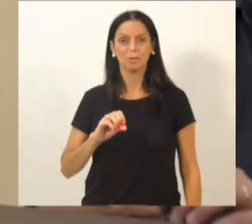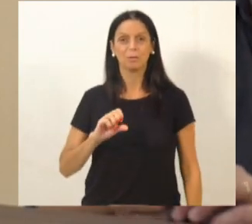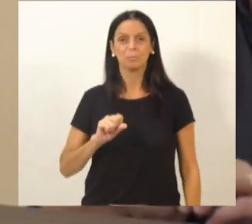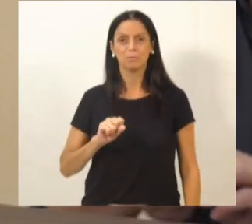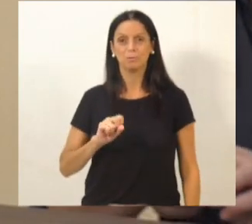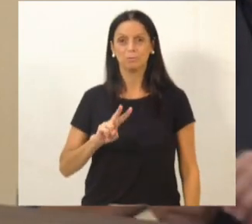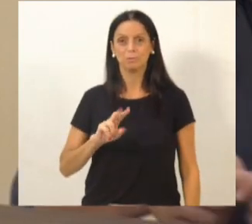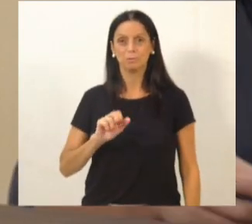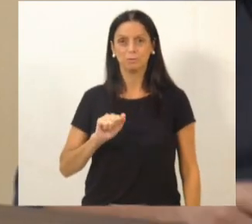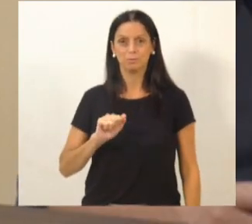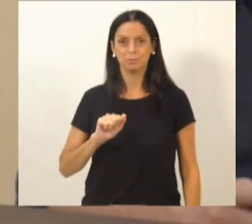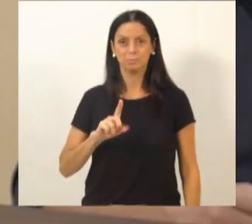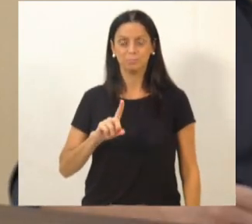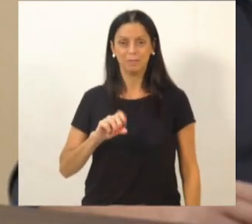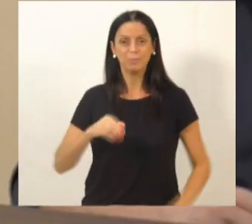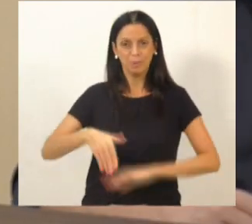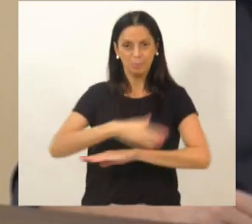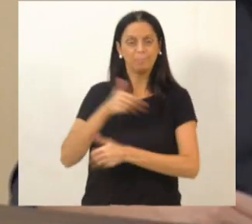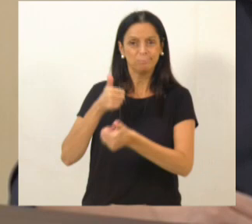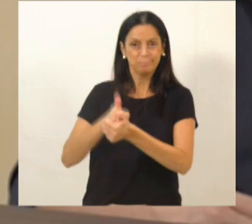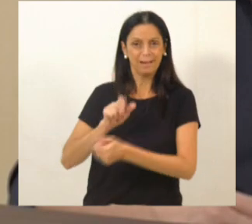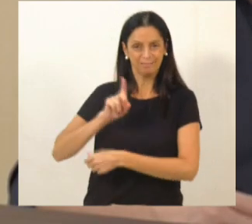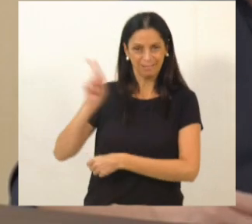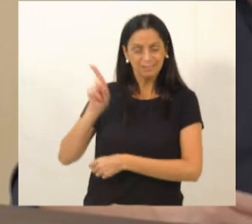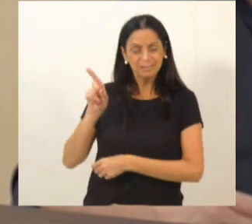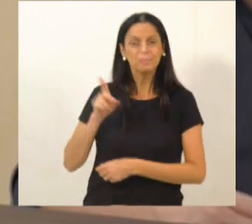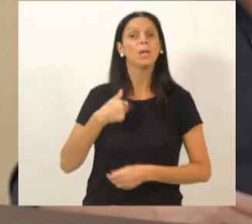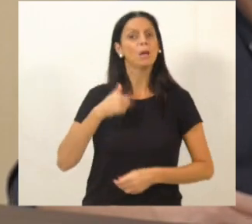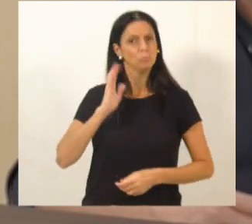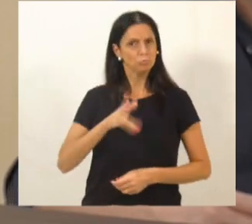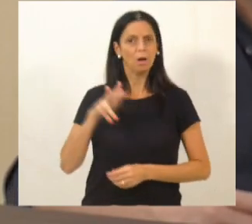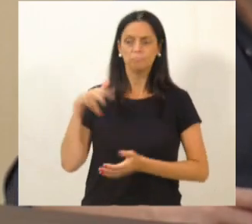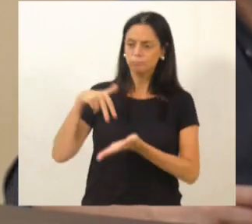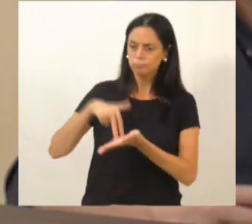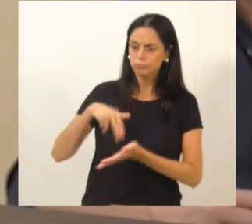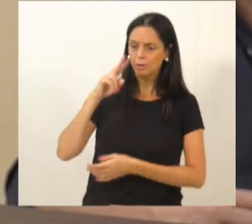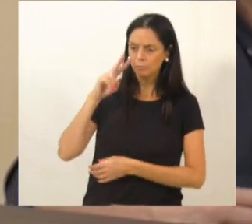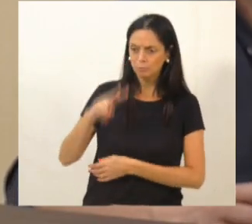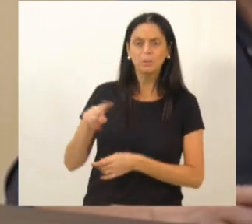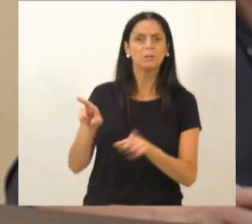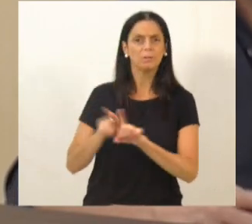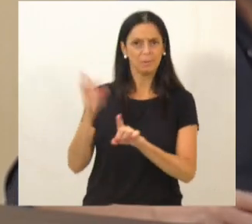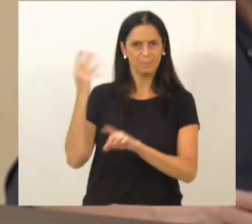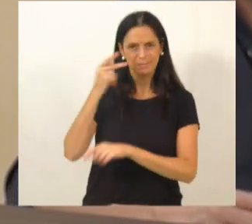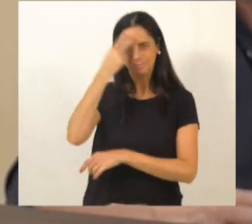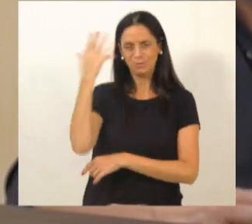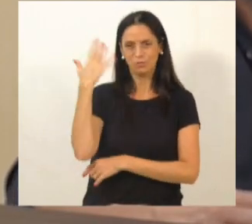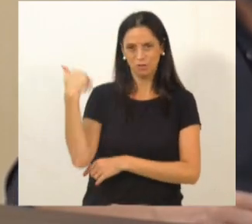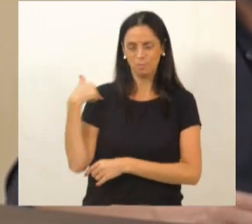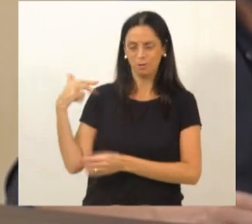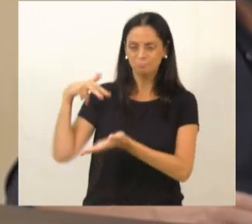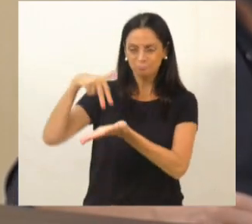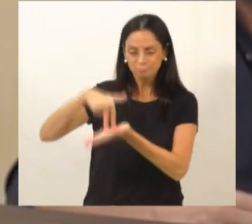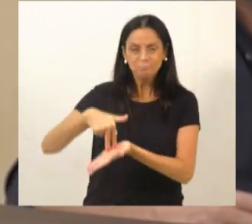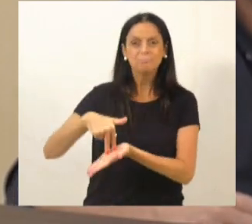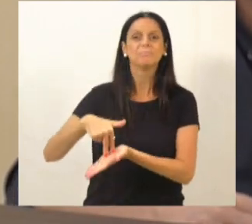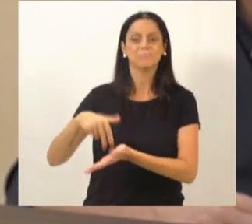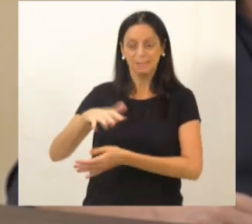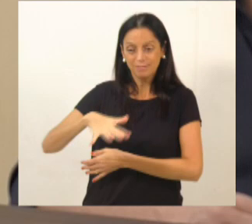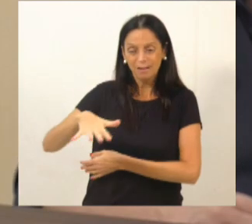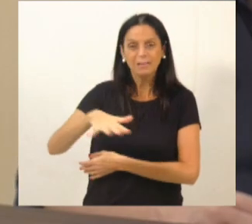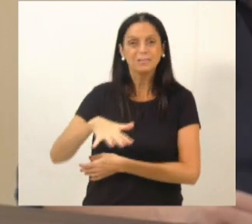Câmara de Vereadores, eu fui lá em loco fazer atendimento, uma demanda dessa região